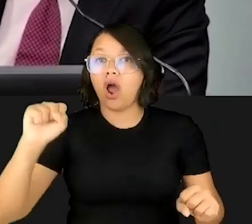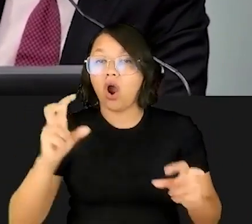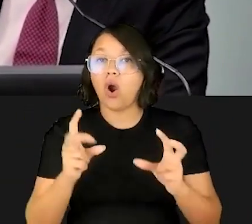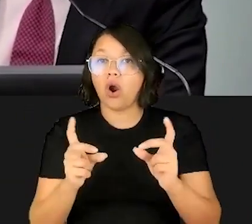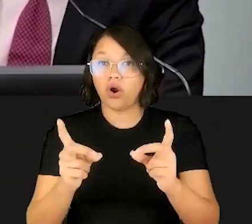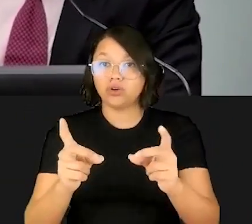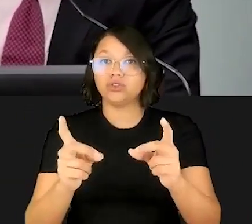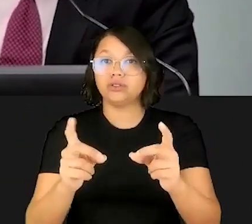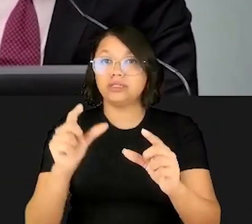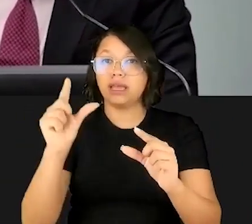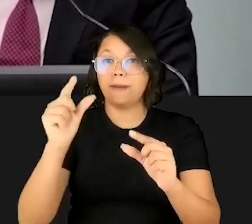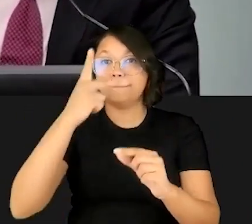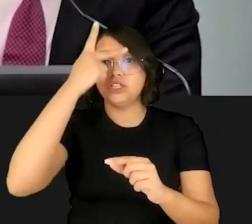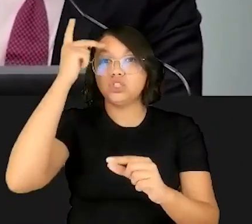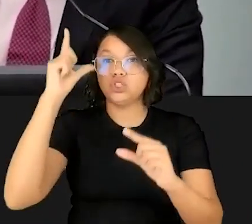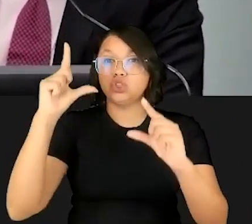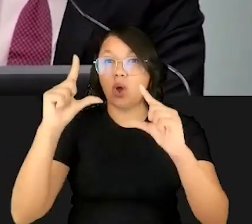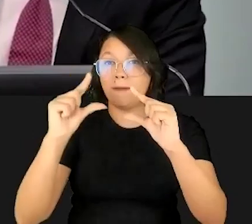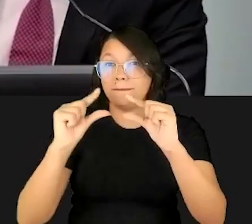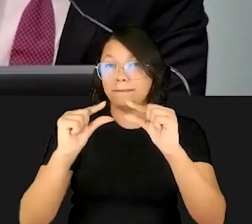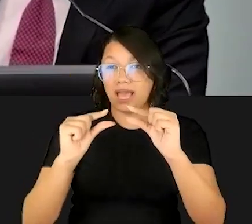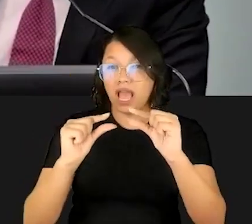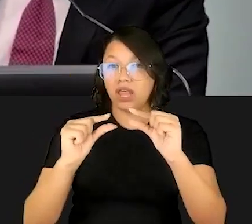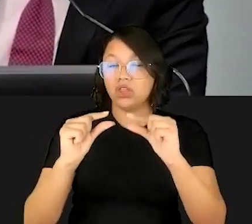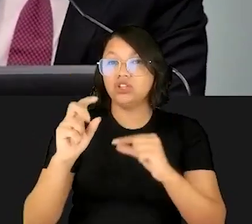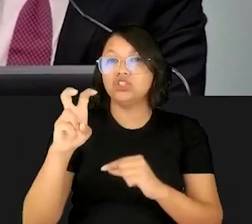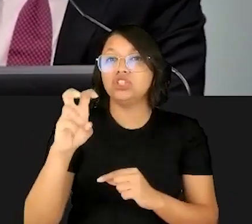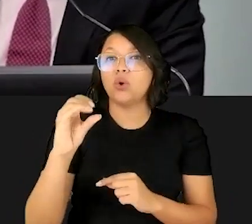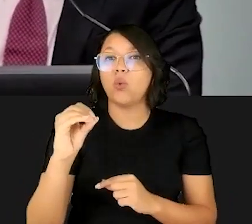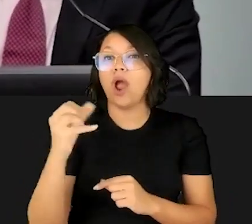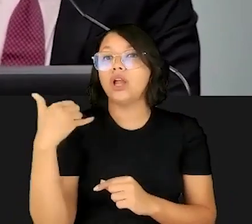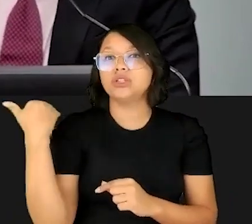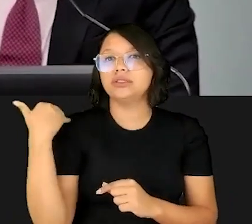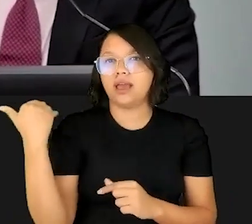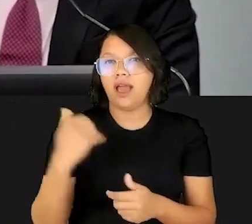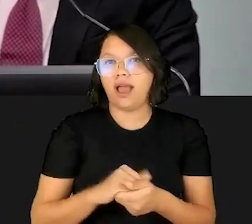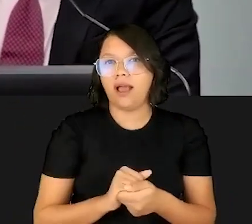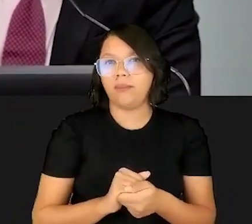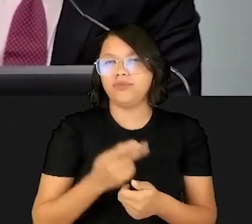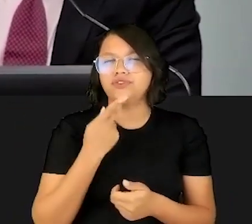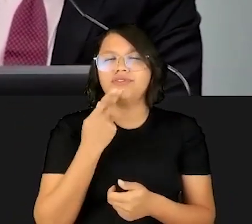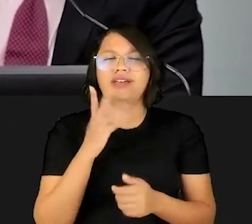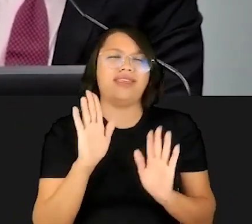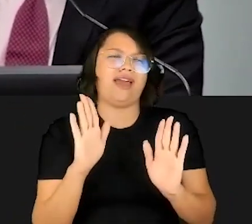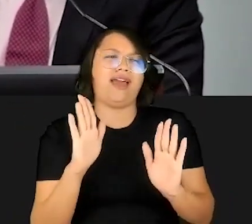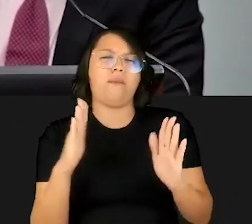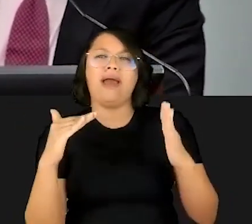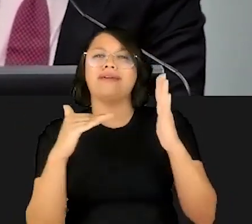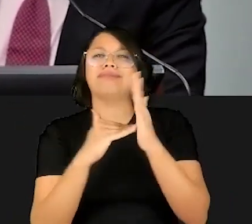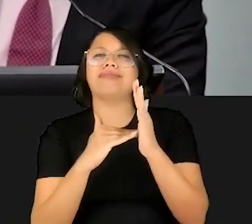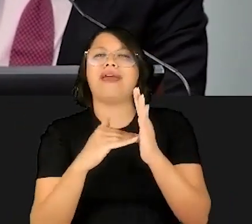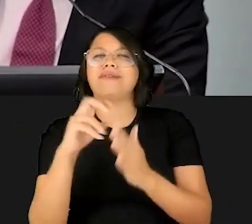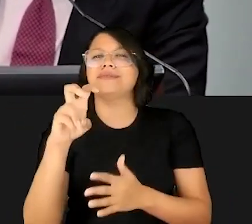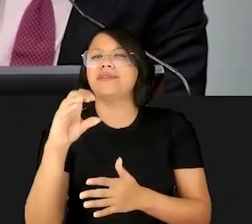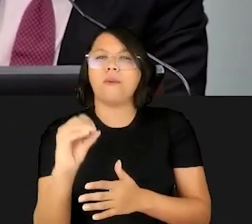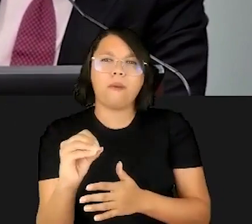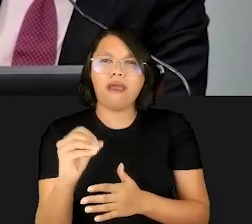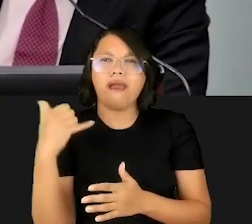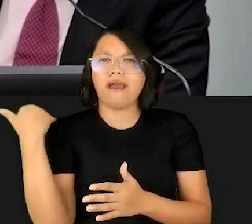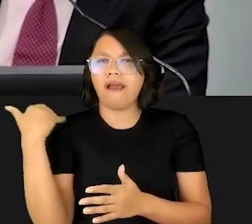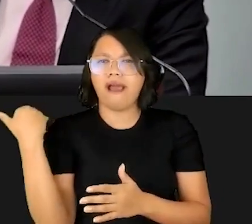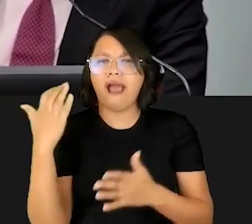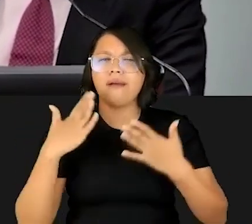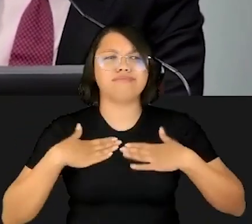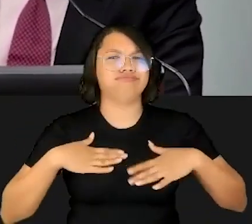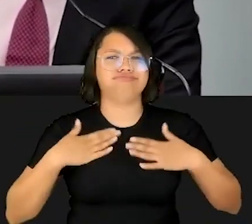pessoas com menos de 50 anos. Antigamente nós dizíamos, olha, até os 50 não se preocupe, a não ser que você tenha um problema